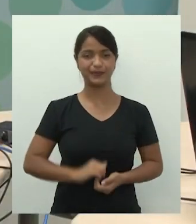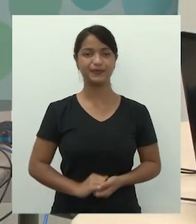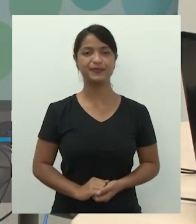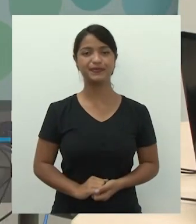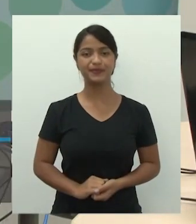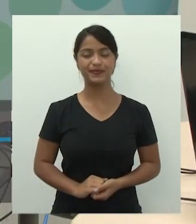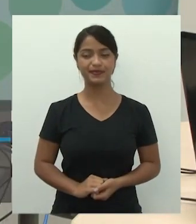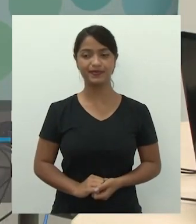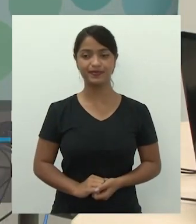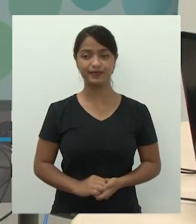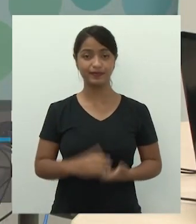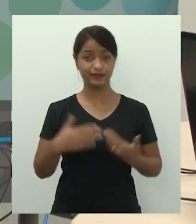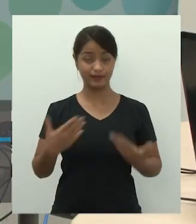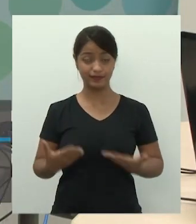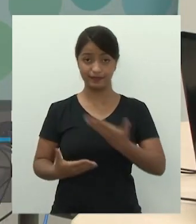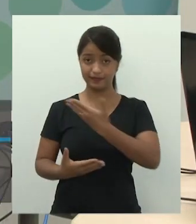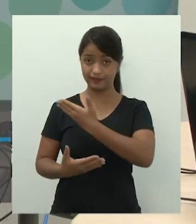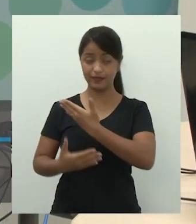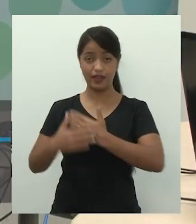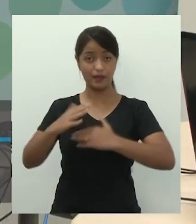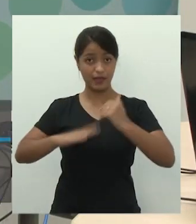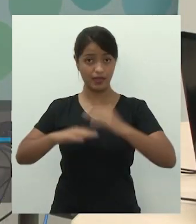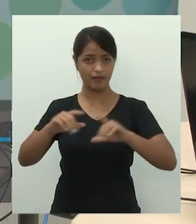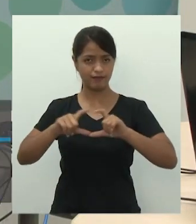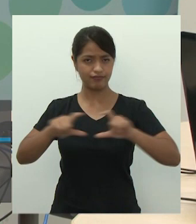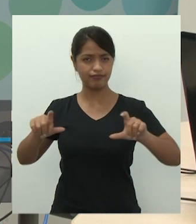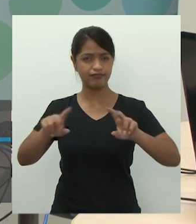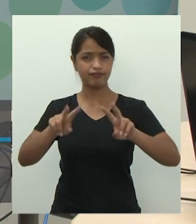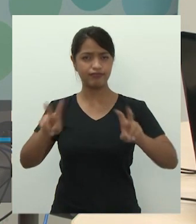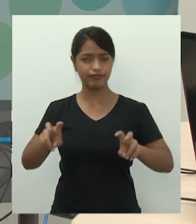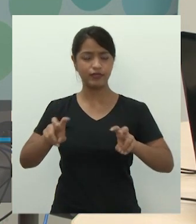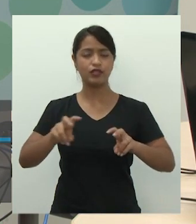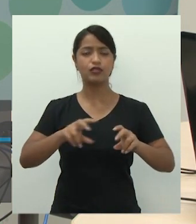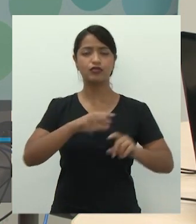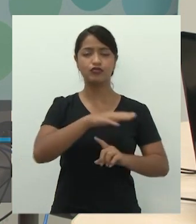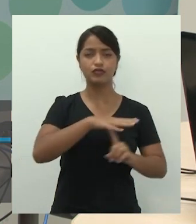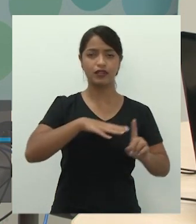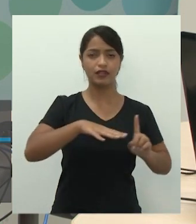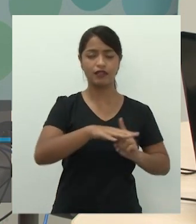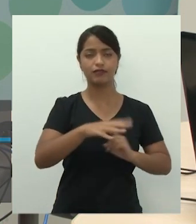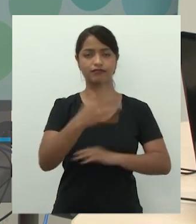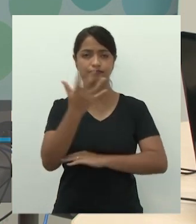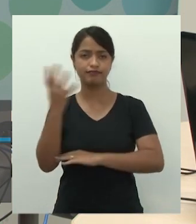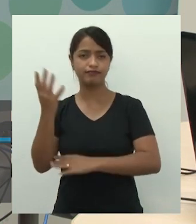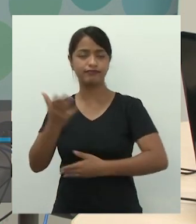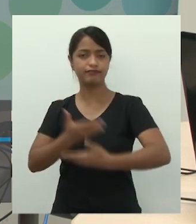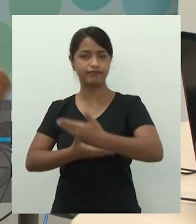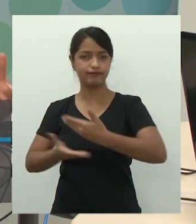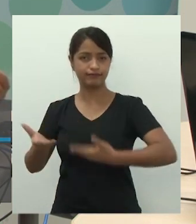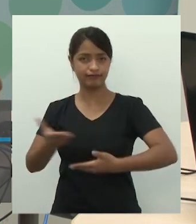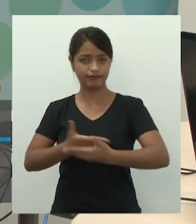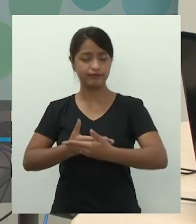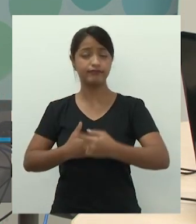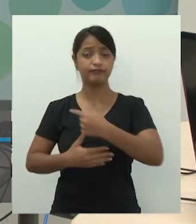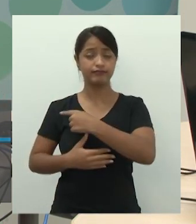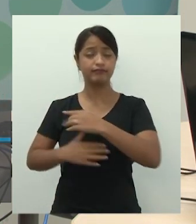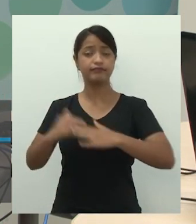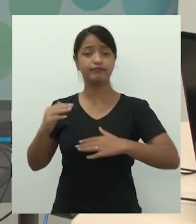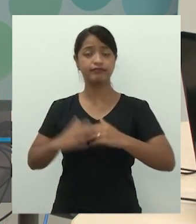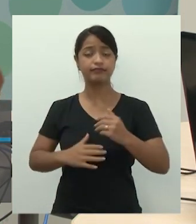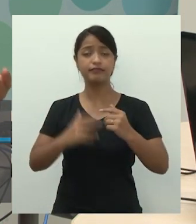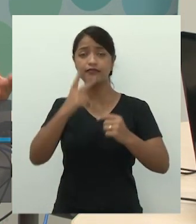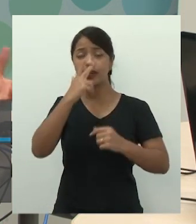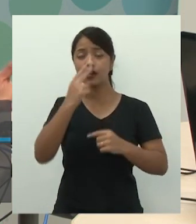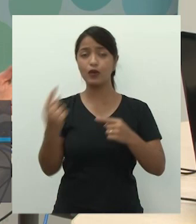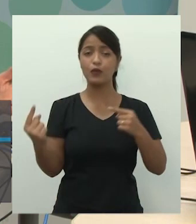Esta habilidade que fala sobre a associação de sociedade e natureza, ela se expressa um pouquinho numa